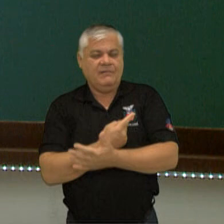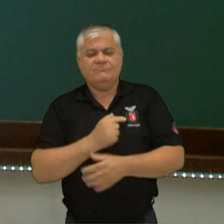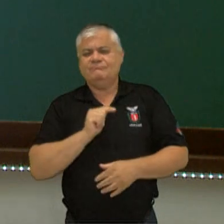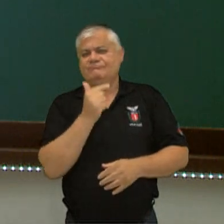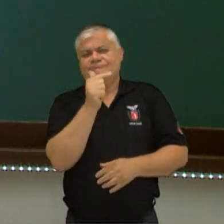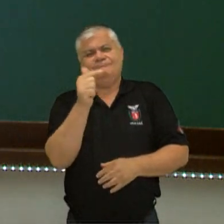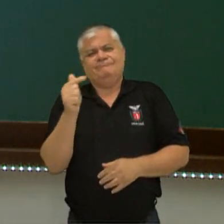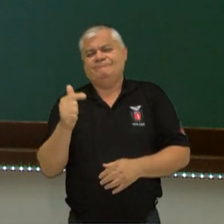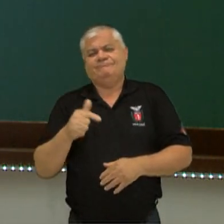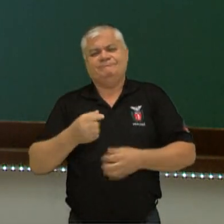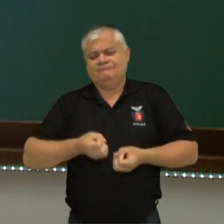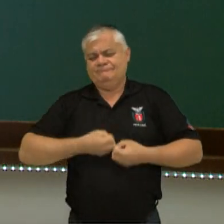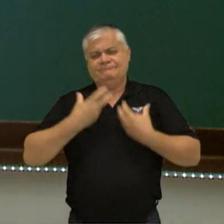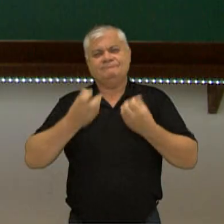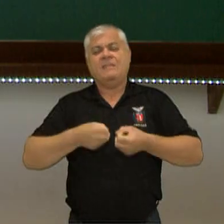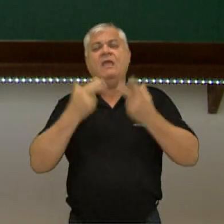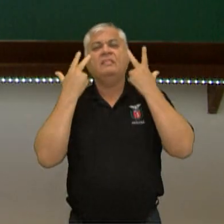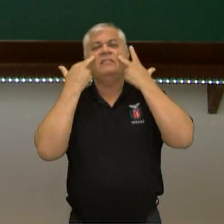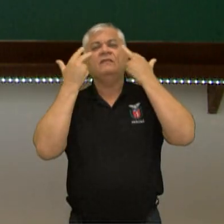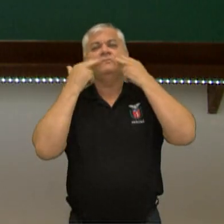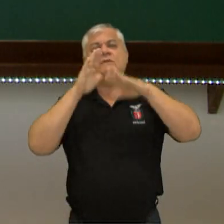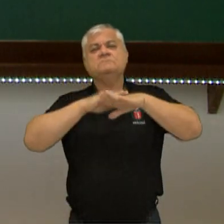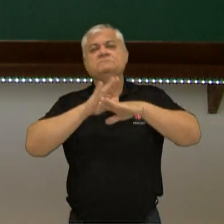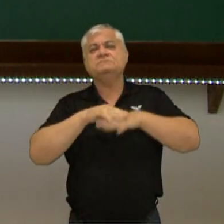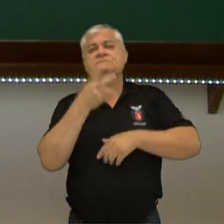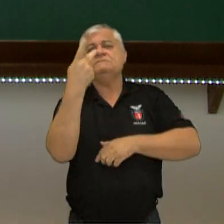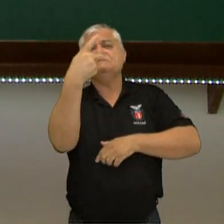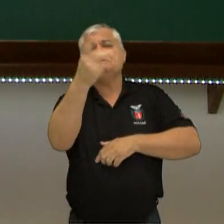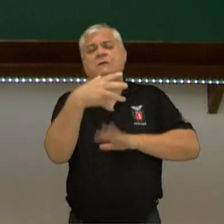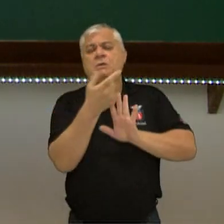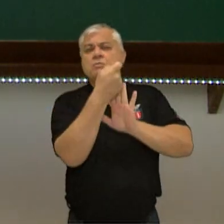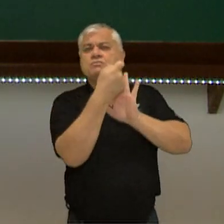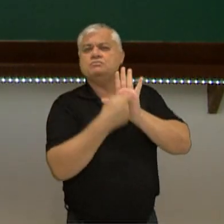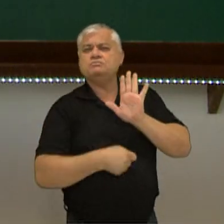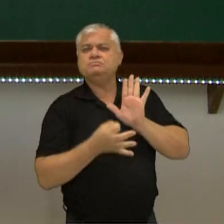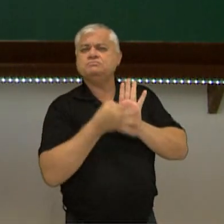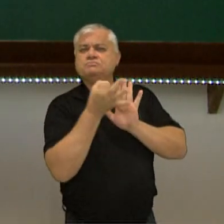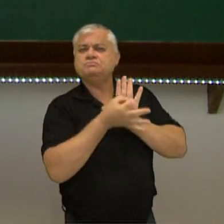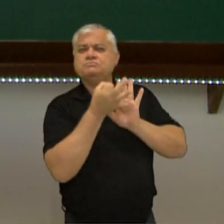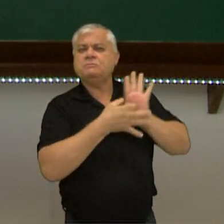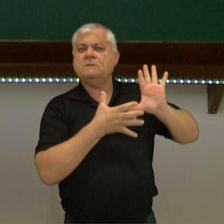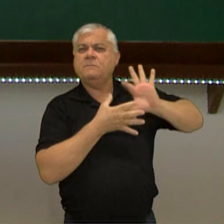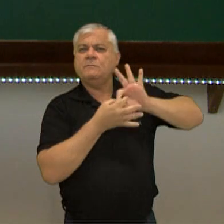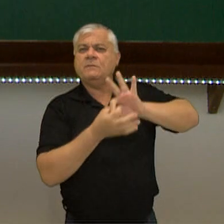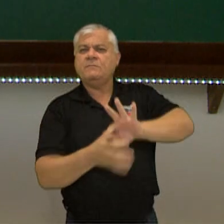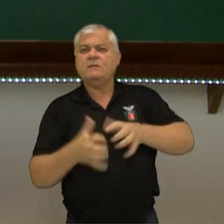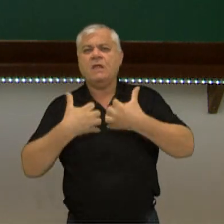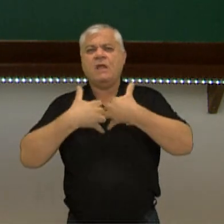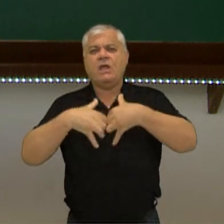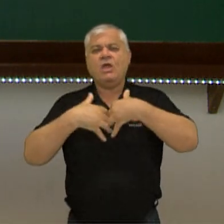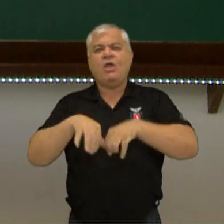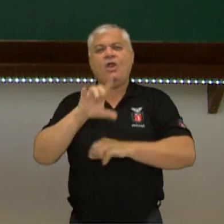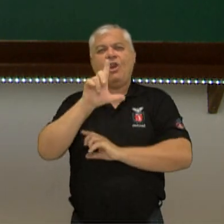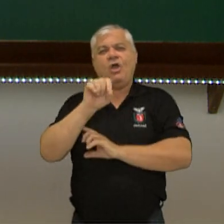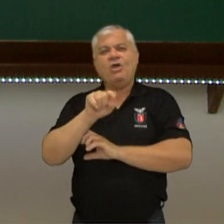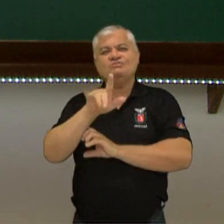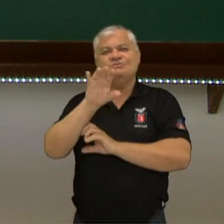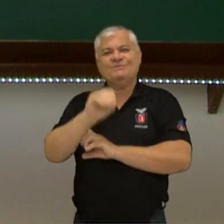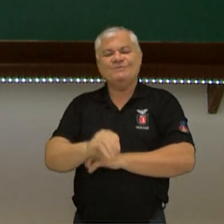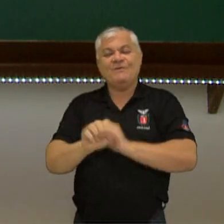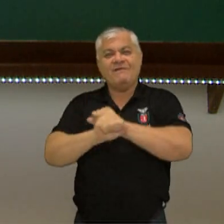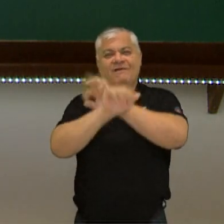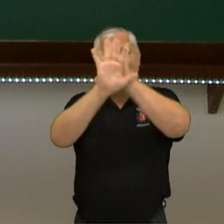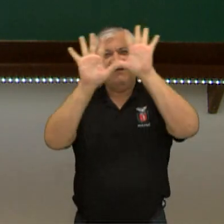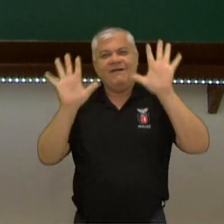mas sim o que você desenvolveu no processo, sua capacidade de argumentação, de raciocínio lógico, de escrever